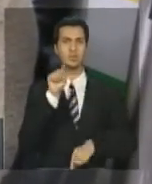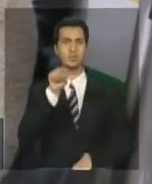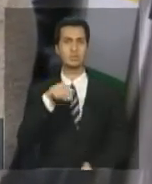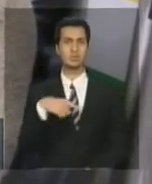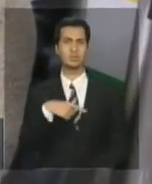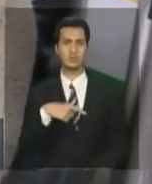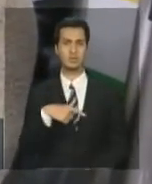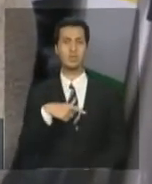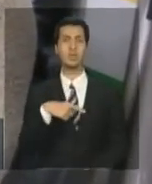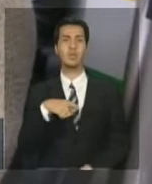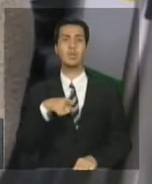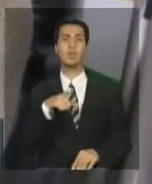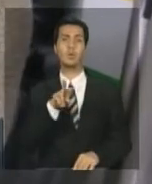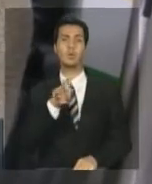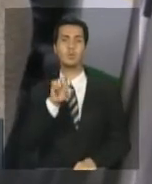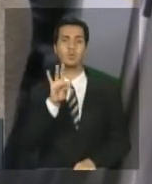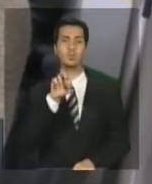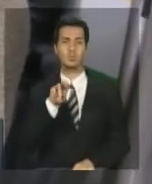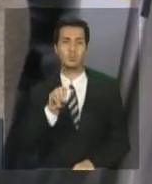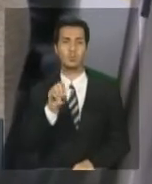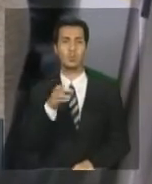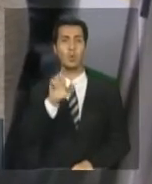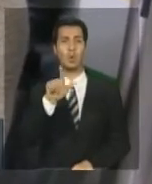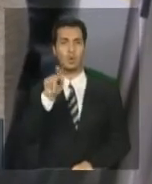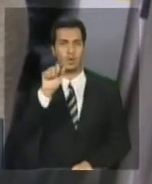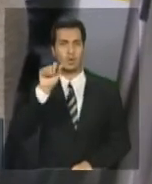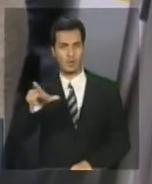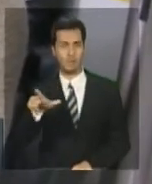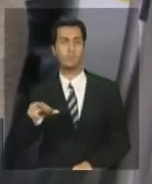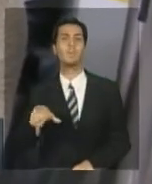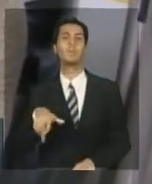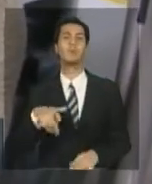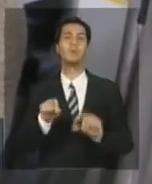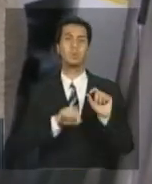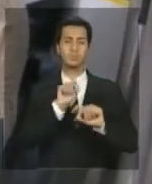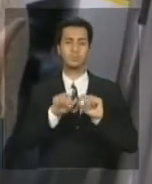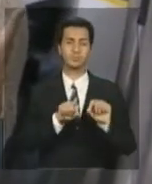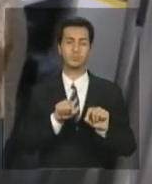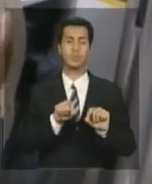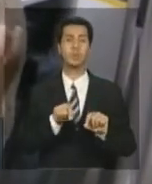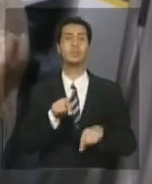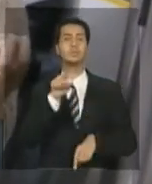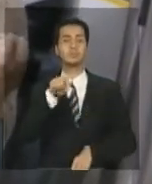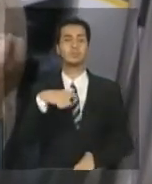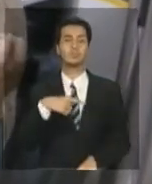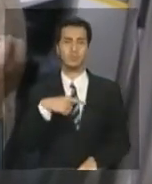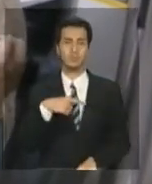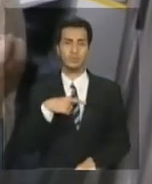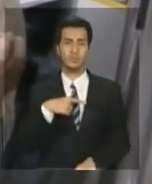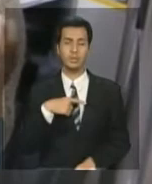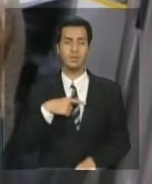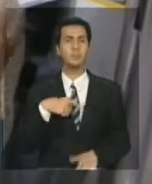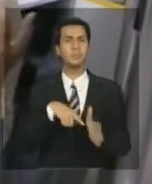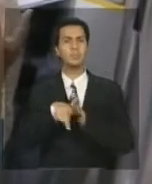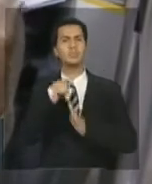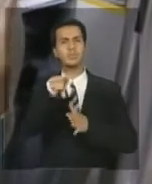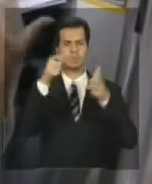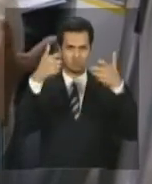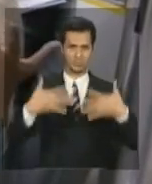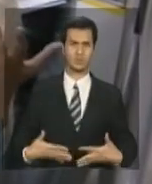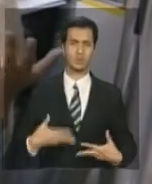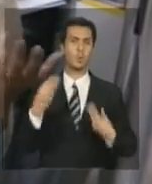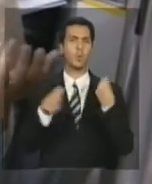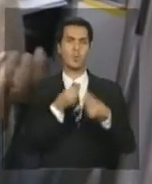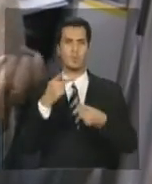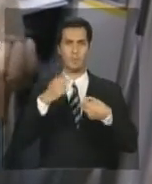de conteúdo local. Queria saber se você podia detalhar um pouco mais como que a Petrobras prevê